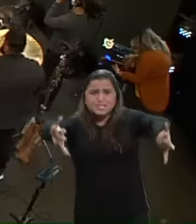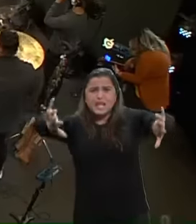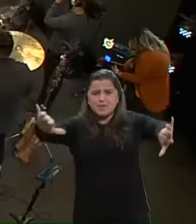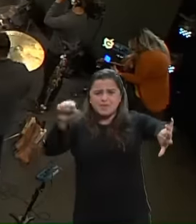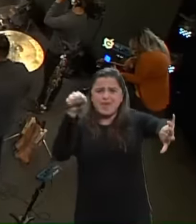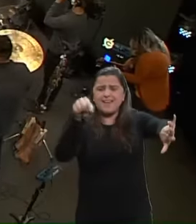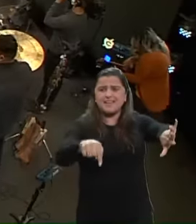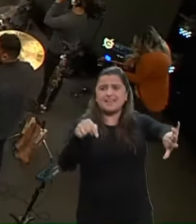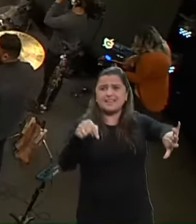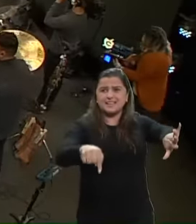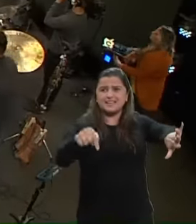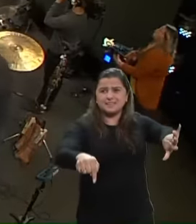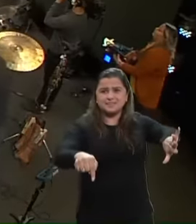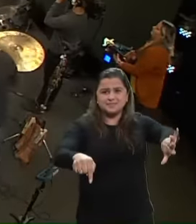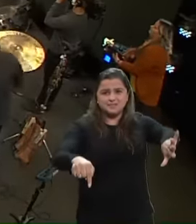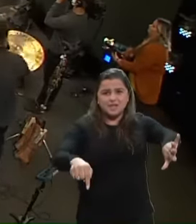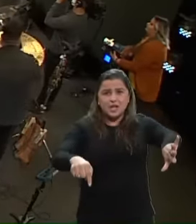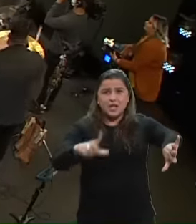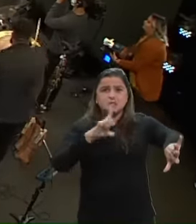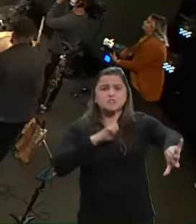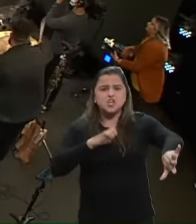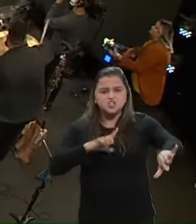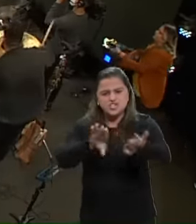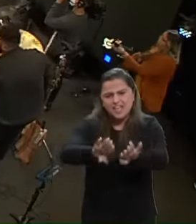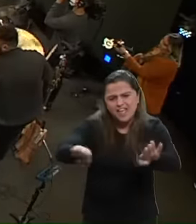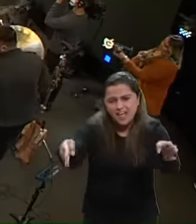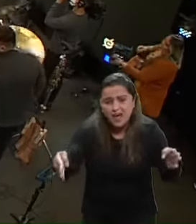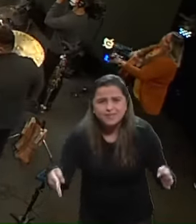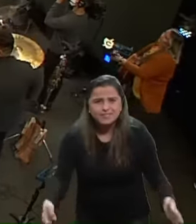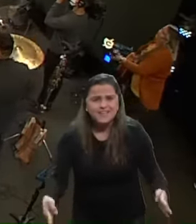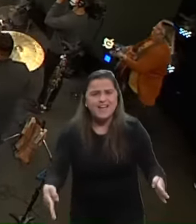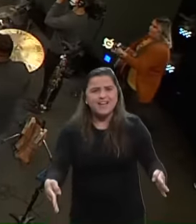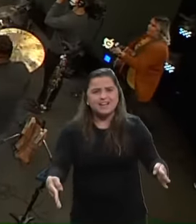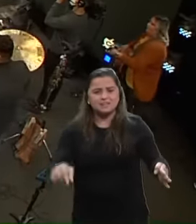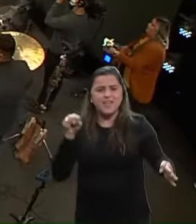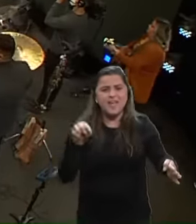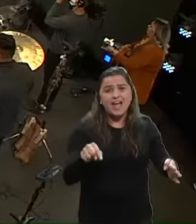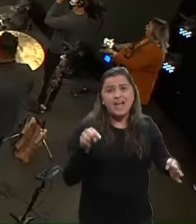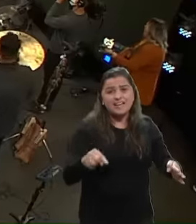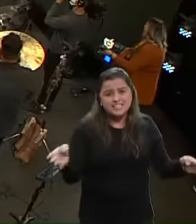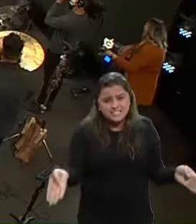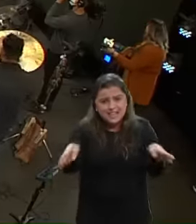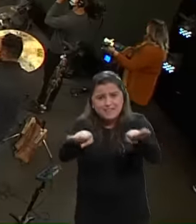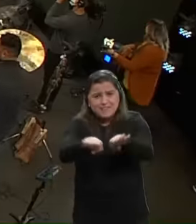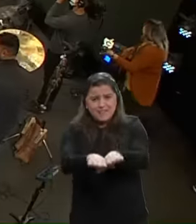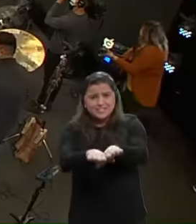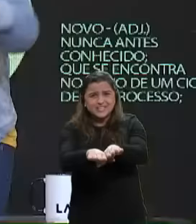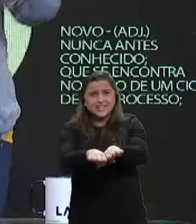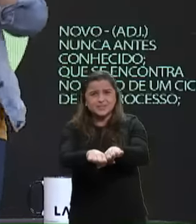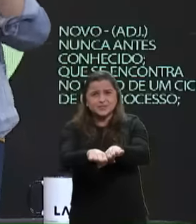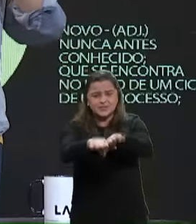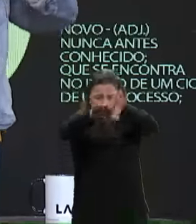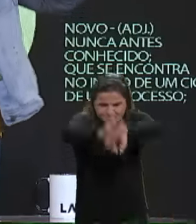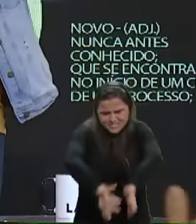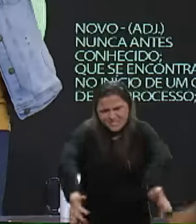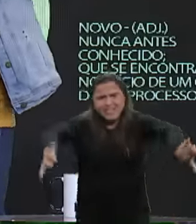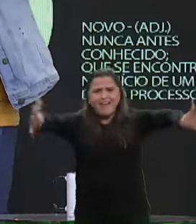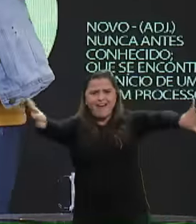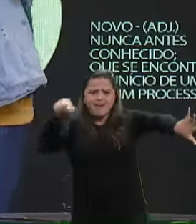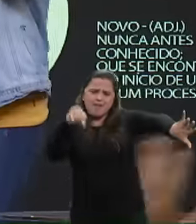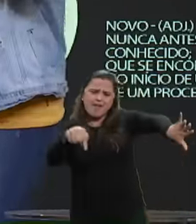Stop it! fechado se